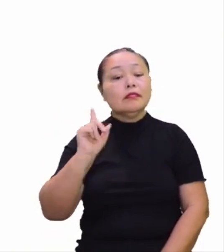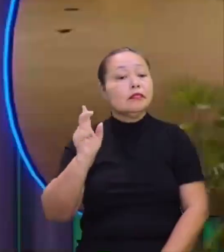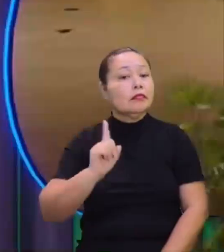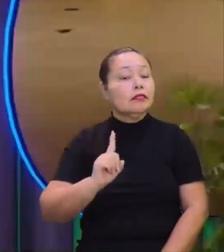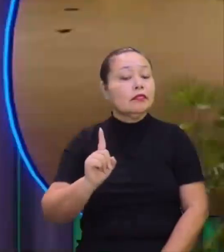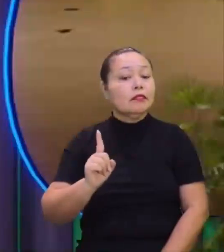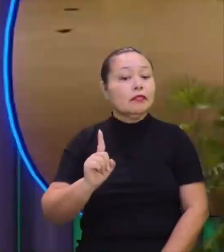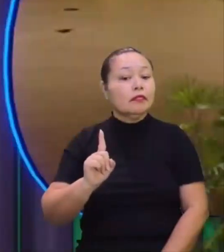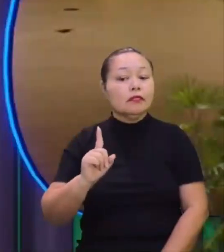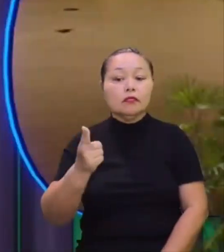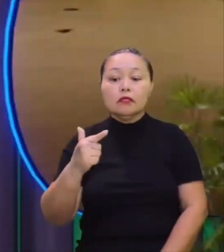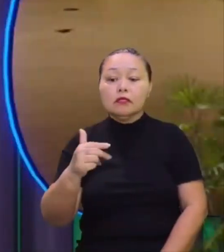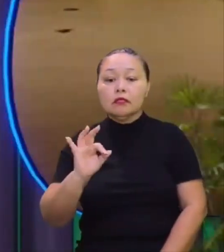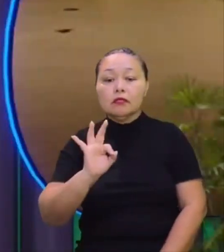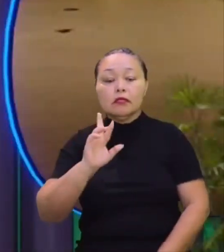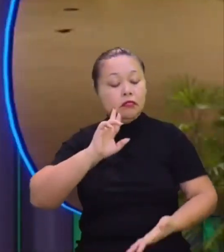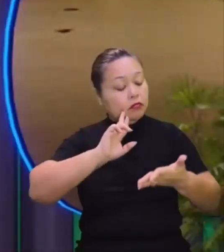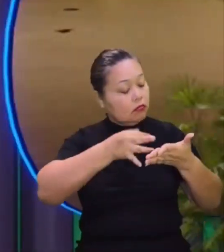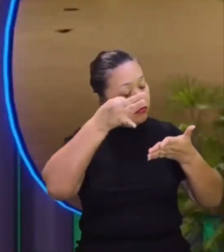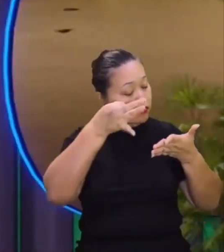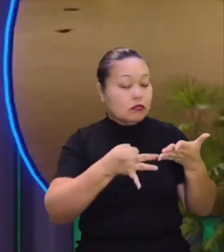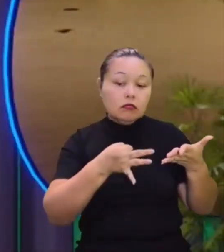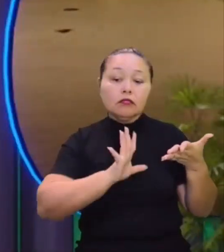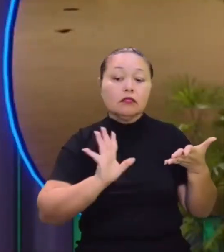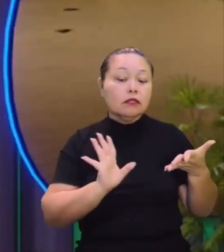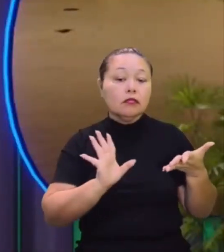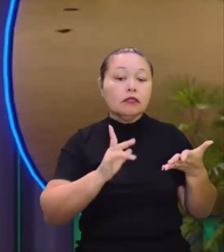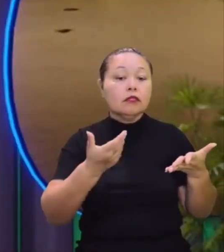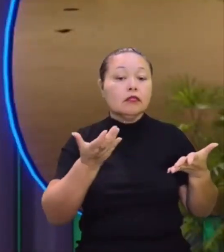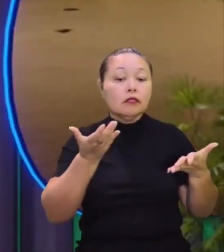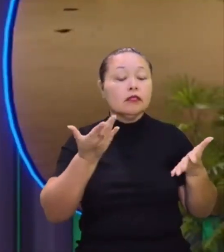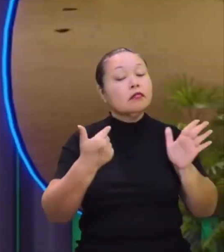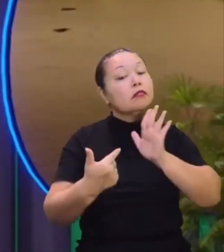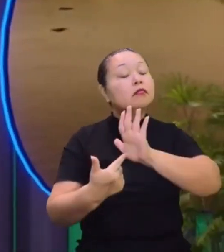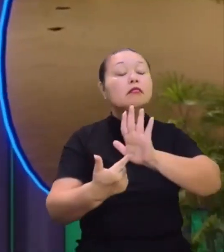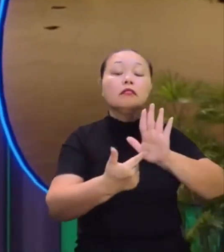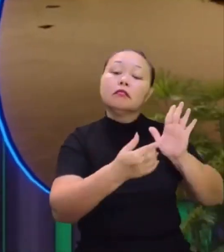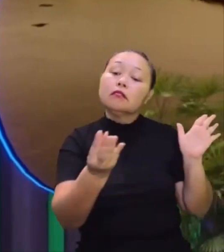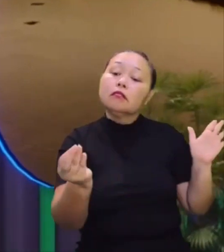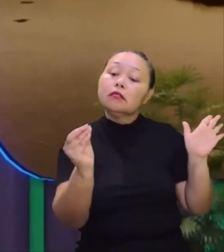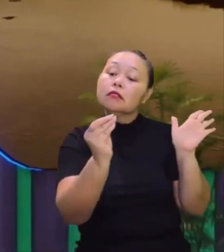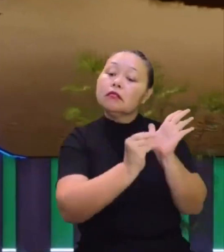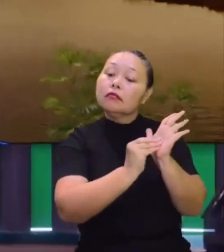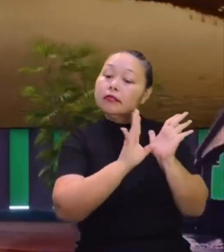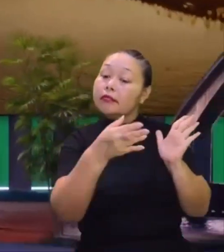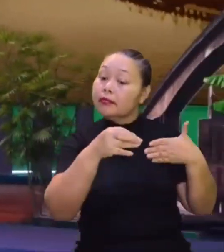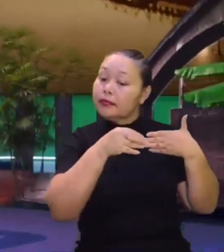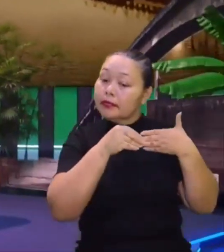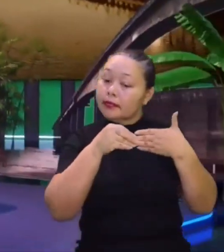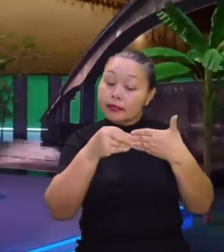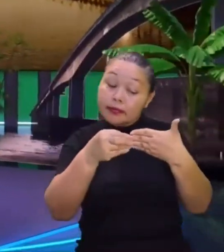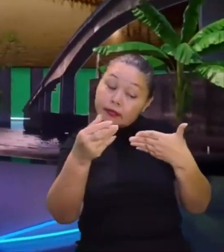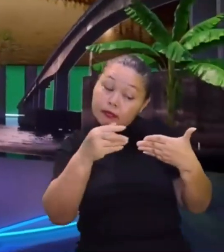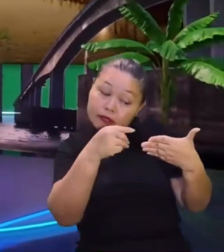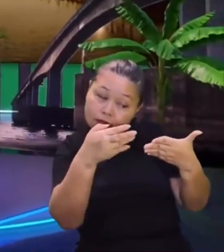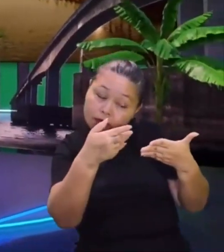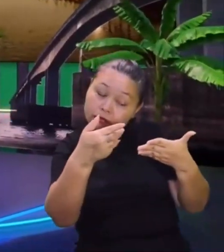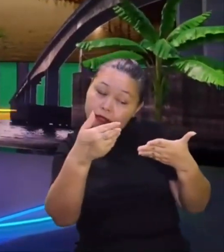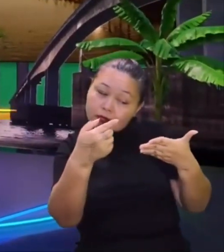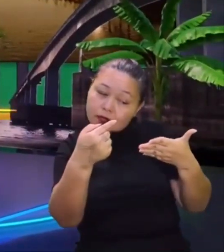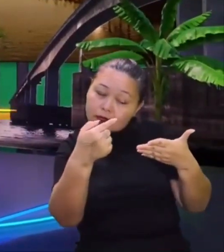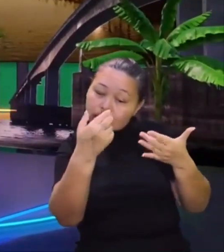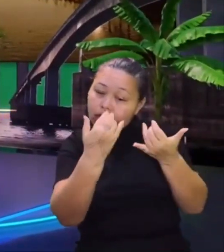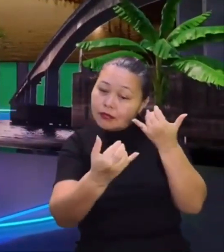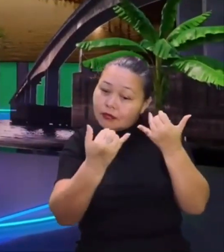Isso aí. Não existe a resposta correta. O que a gente coloca aqui é um norte. Se tiver nesse sentido, vai